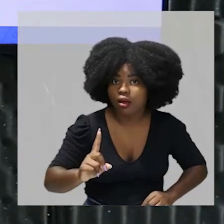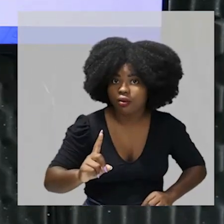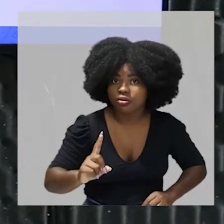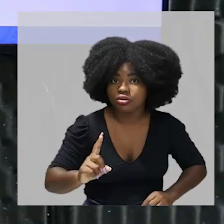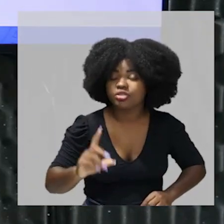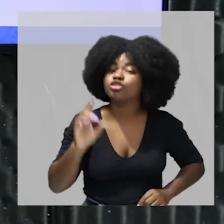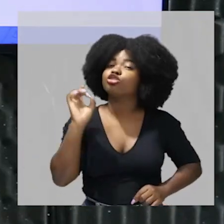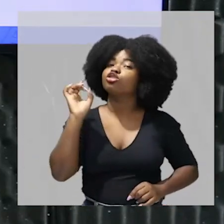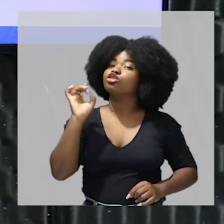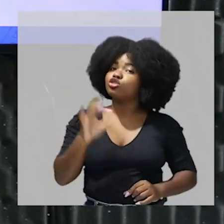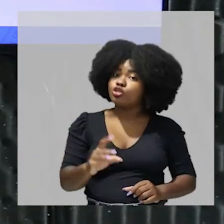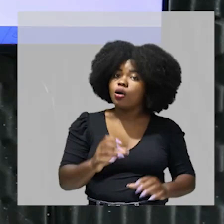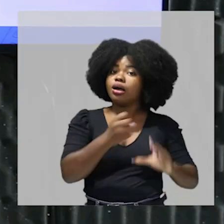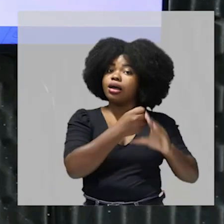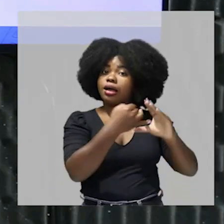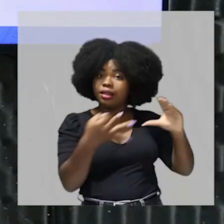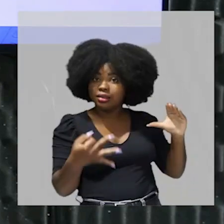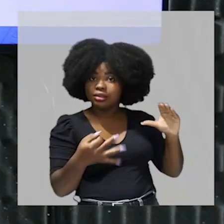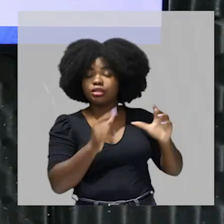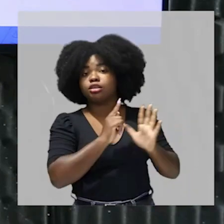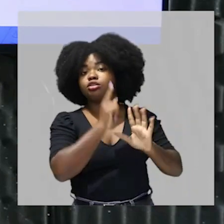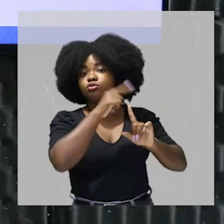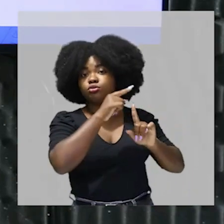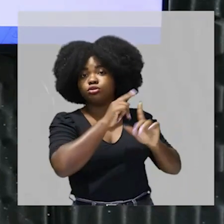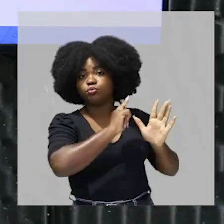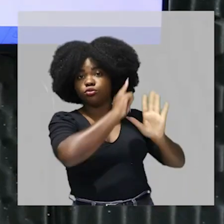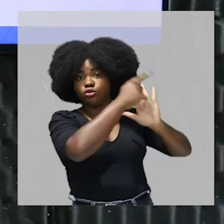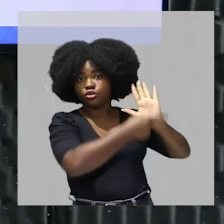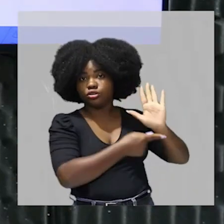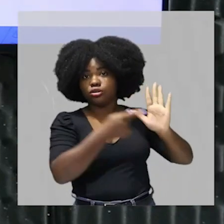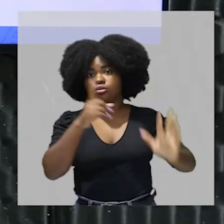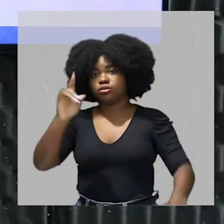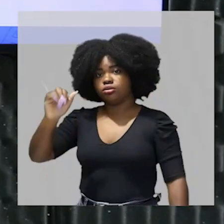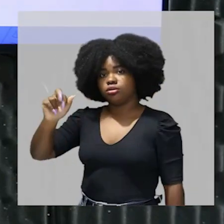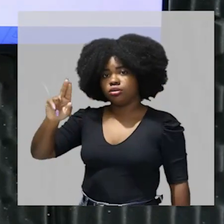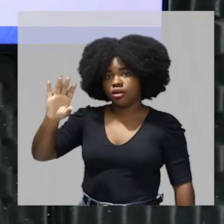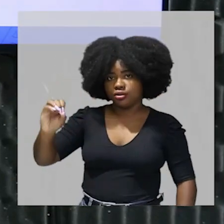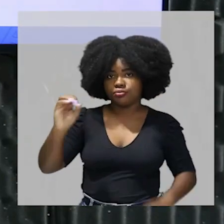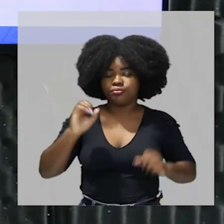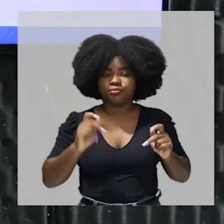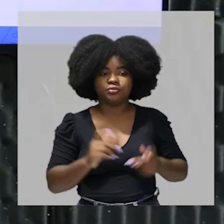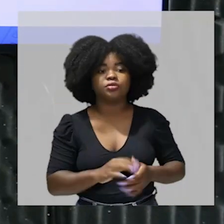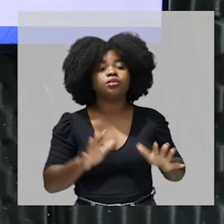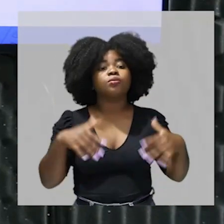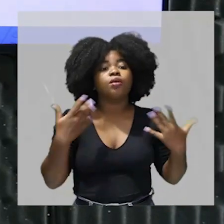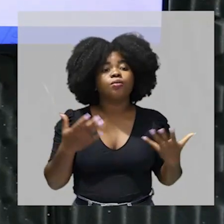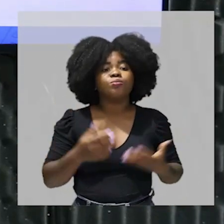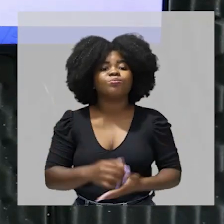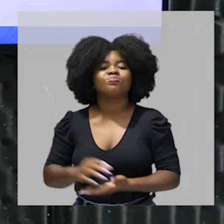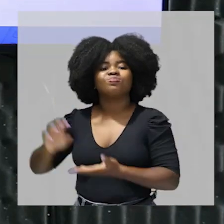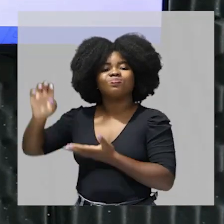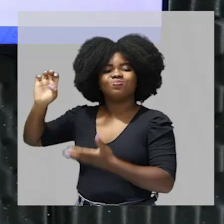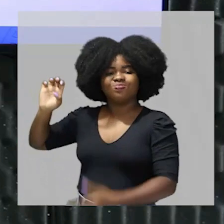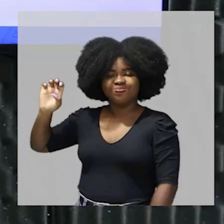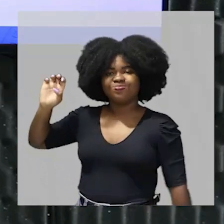e tal tá bom não é isso é só caracterizar aí o gênero que é